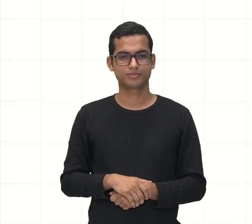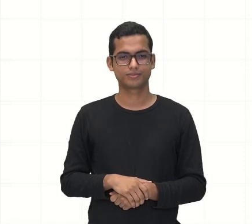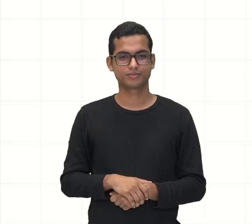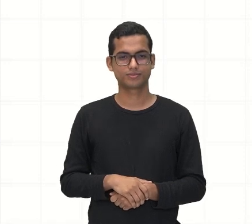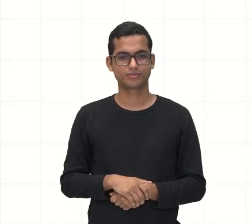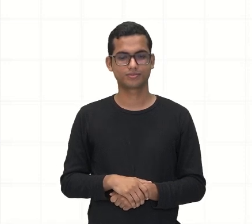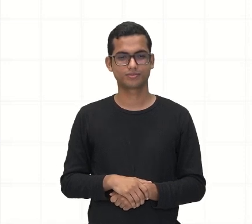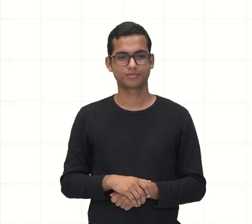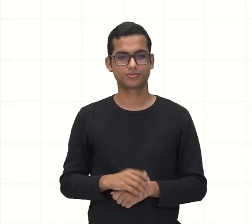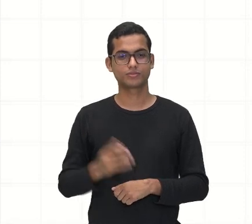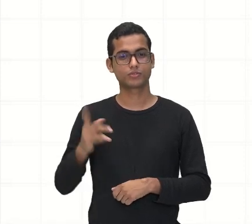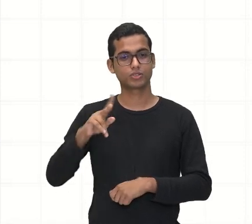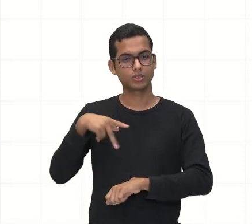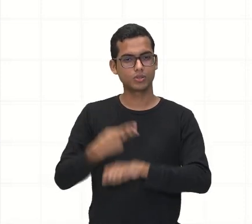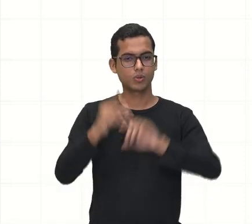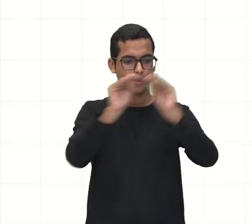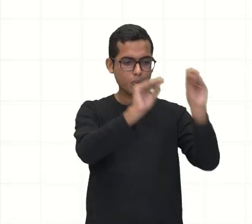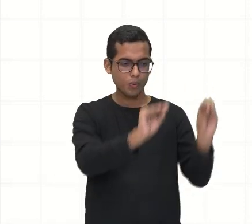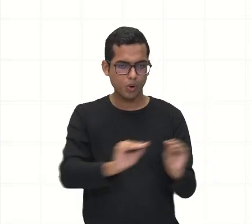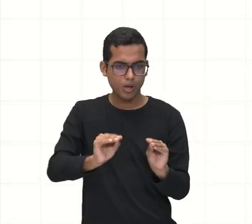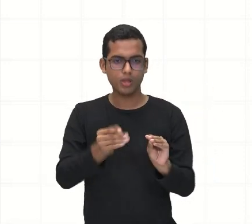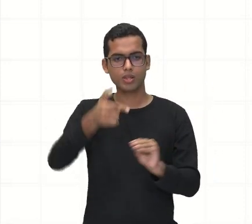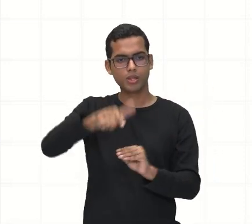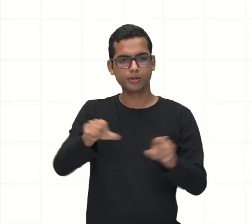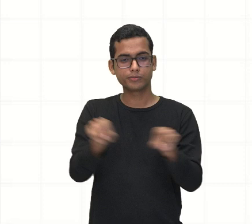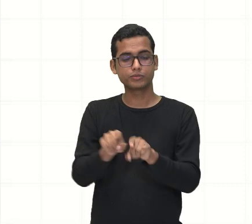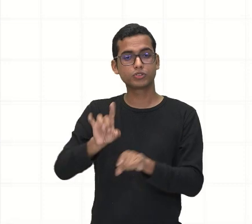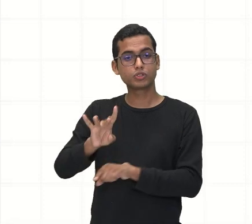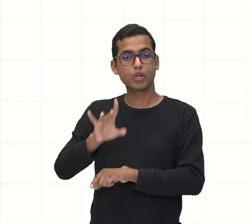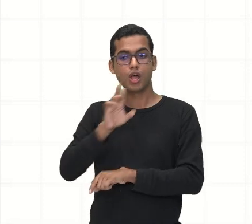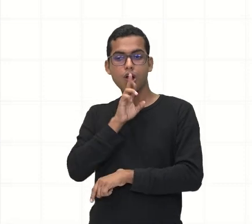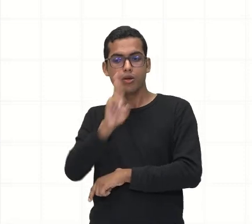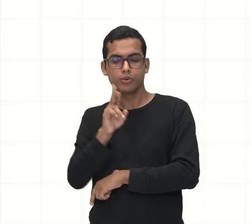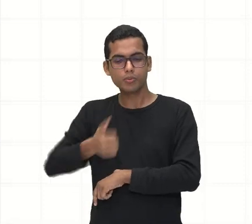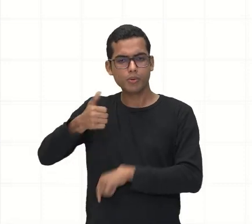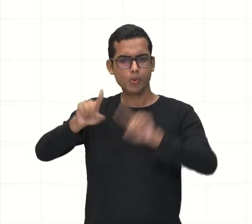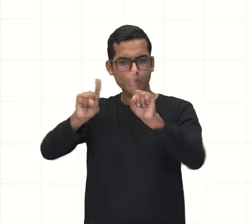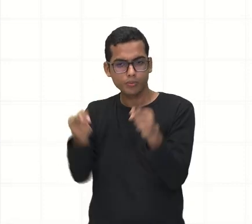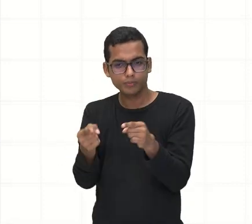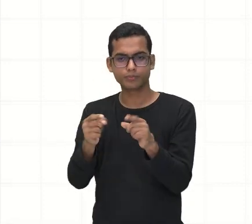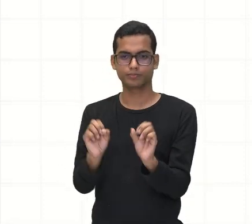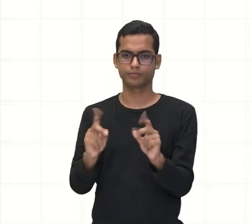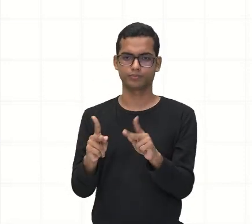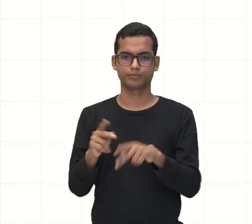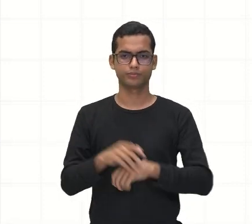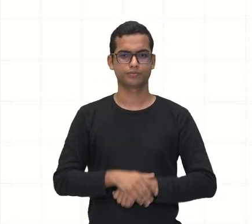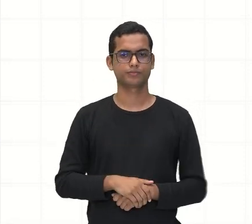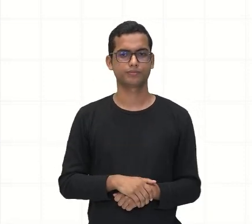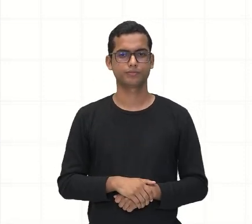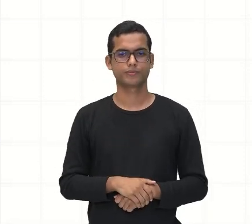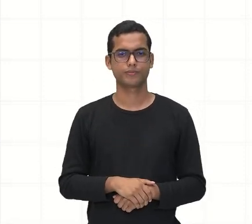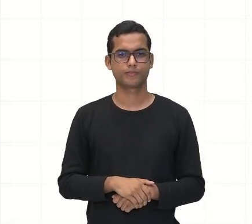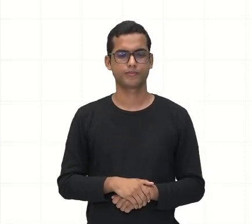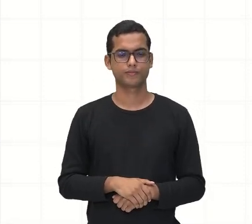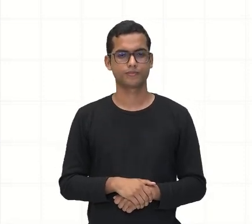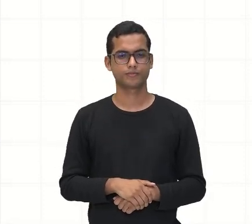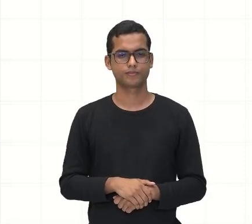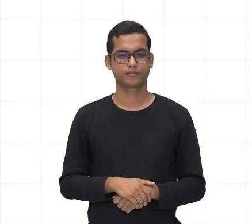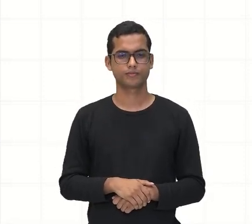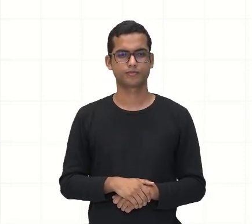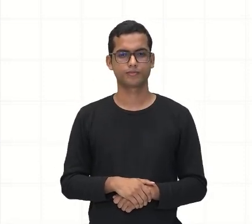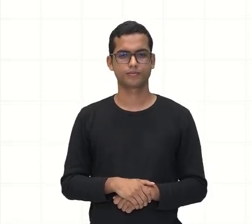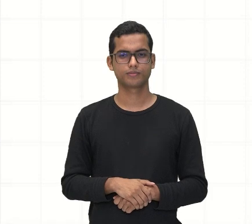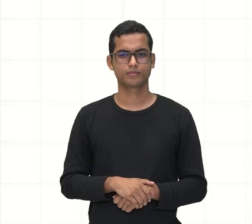legal? Só repetir. Por quê? Resolvemos apenas o que estava dentro do parêntese. Beleza? Bom,